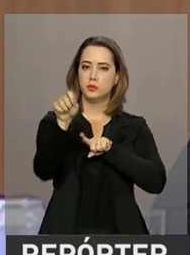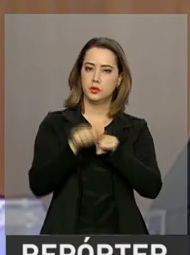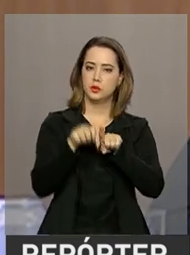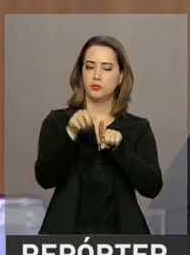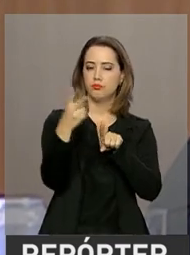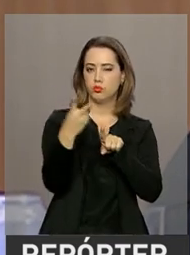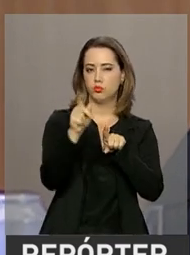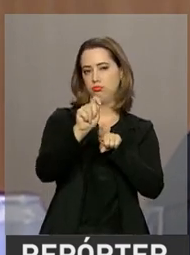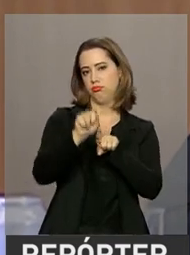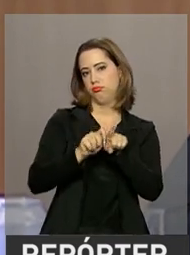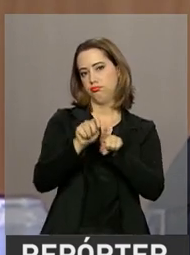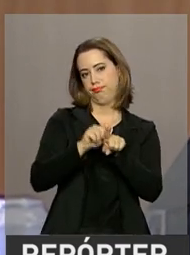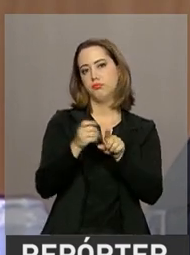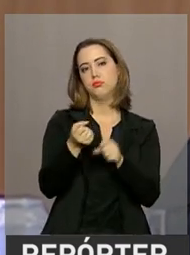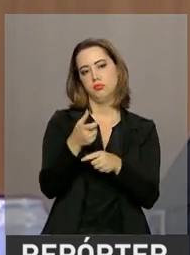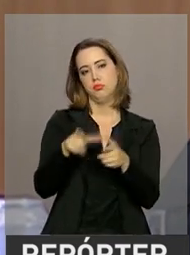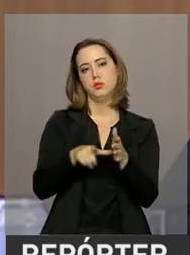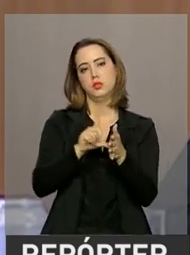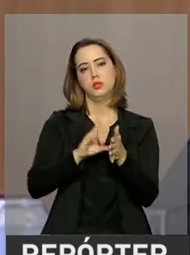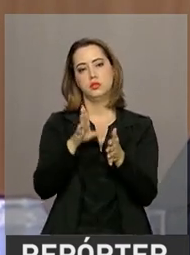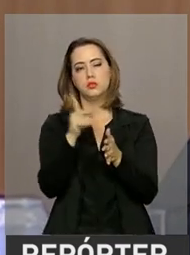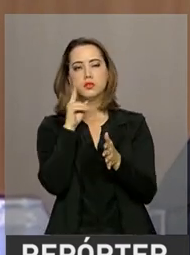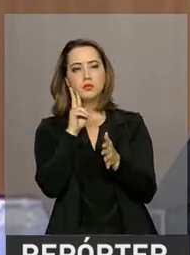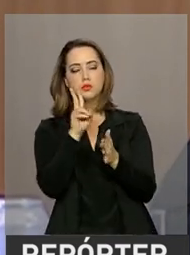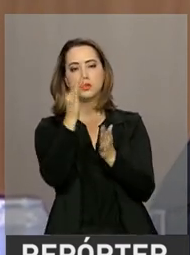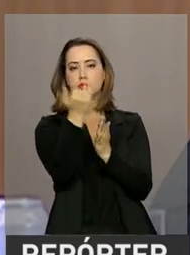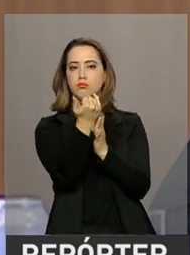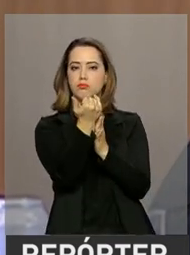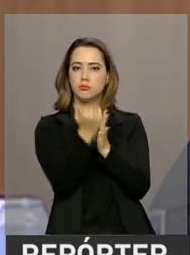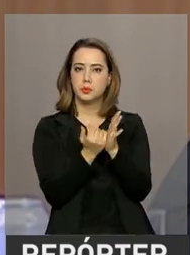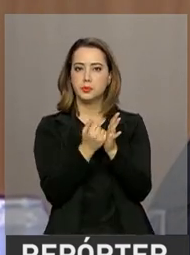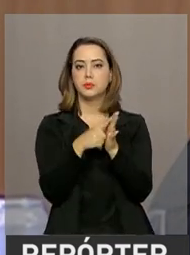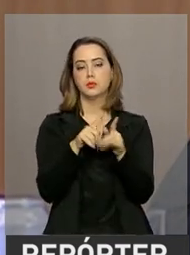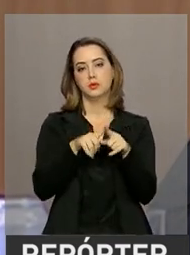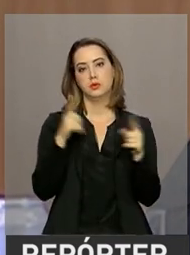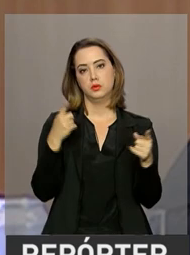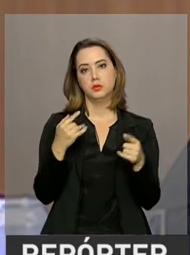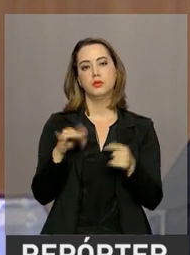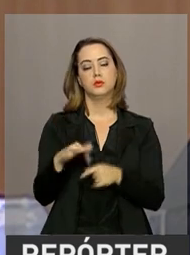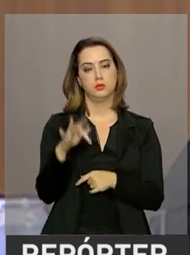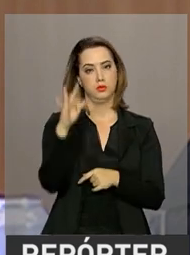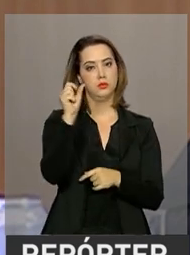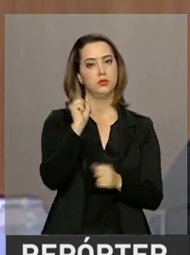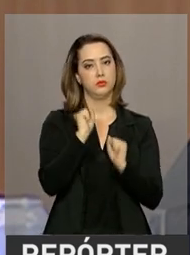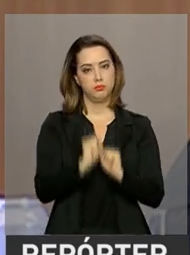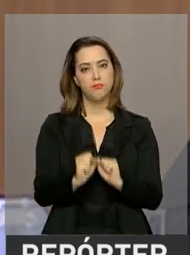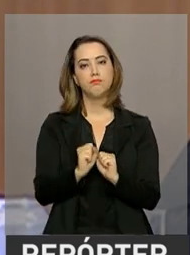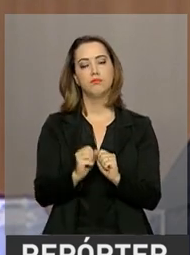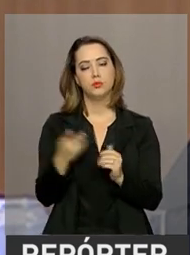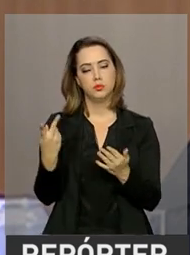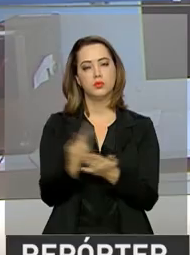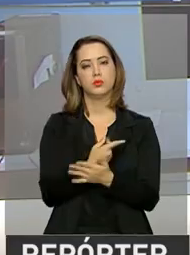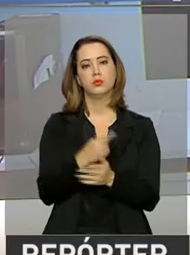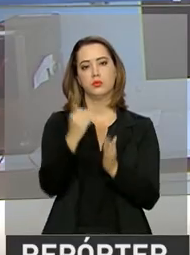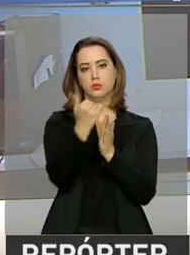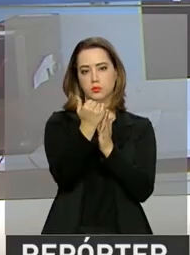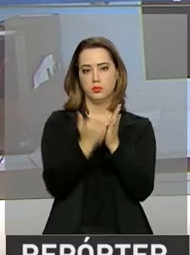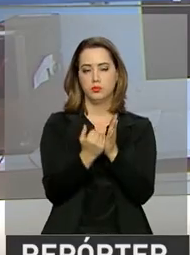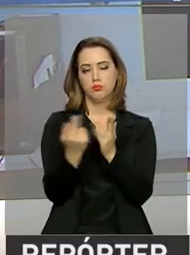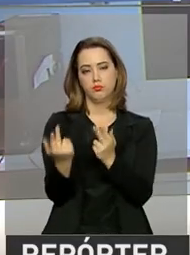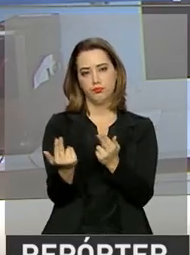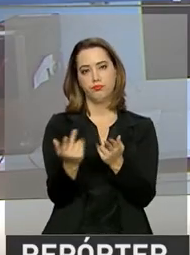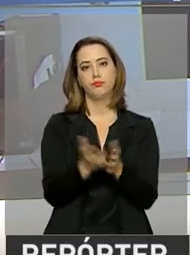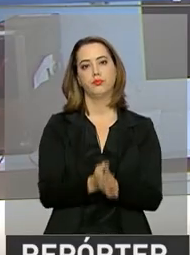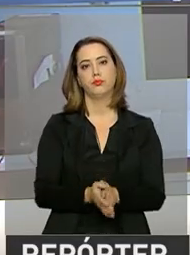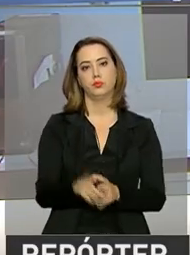acredito que as projeções de inflação de inflação tem todo tem toda tem toda a chance de cair também